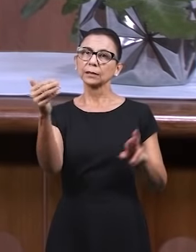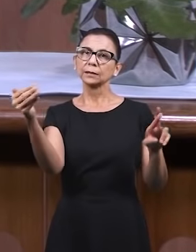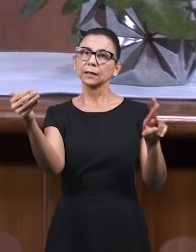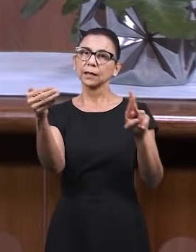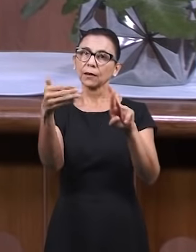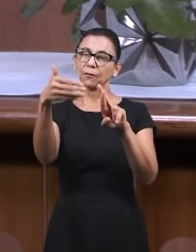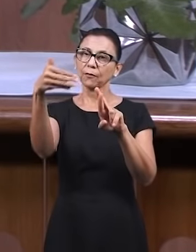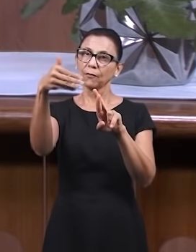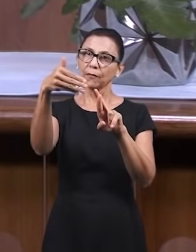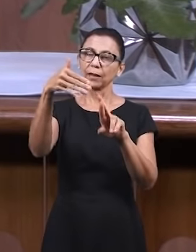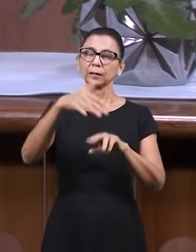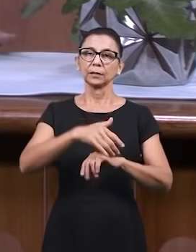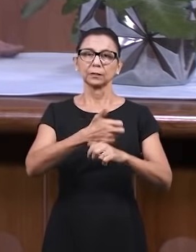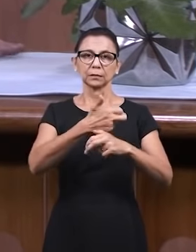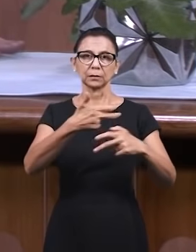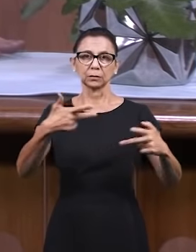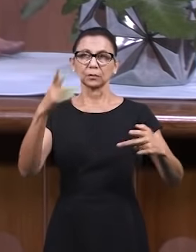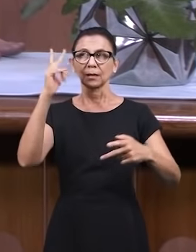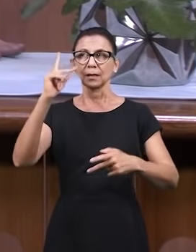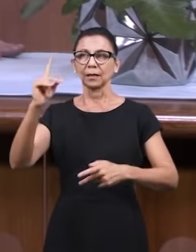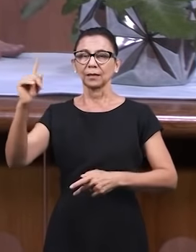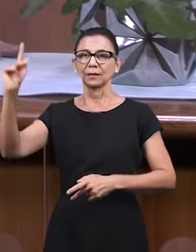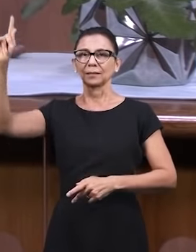referindo às coisas eternas.